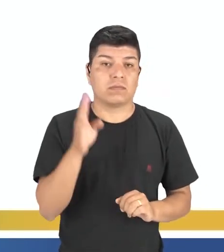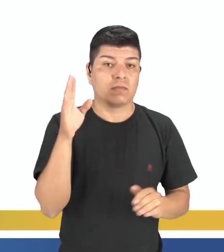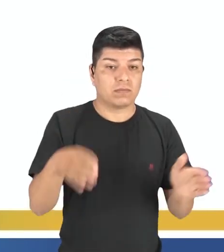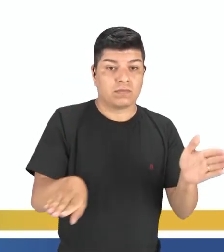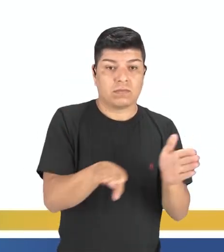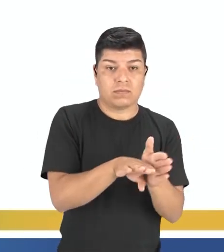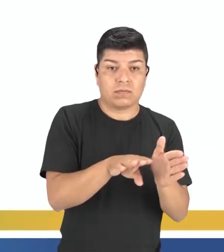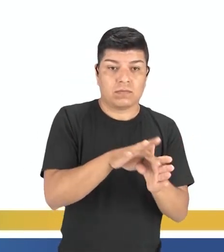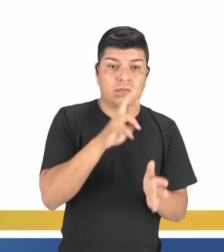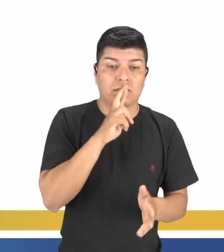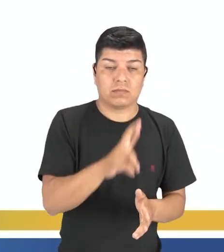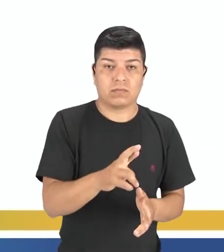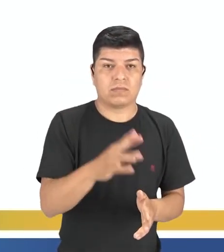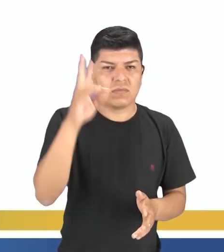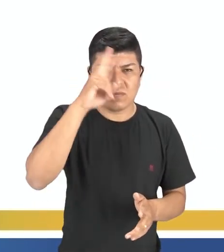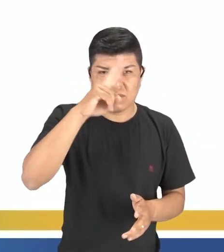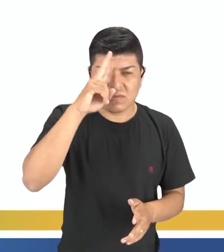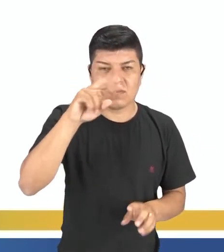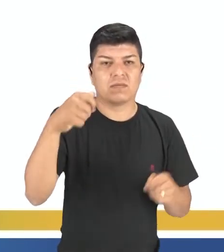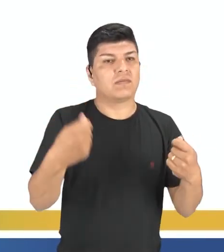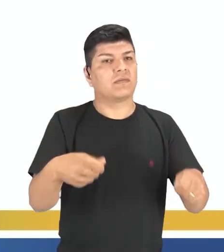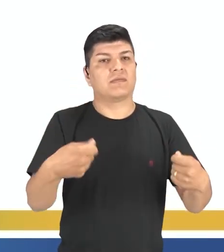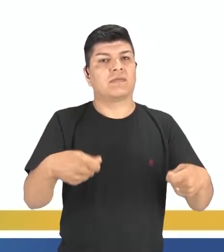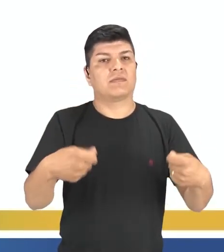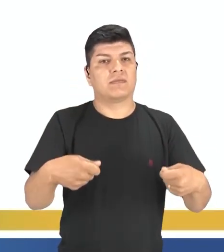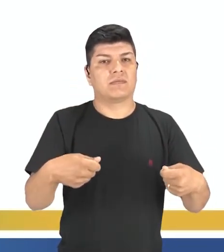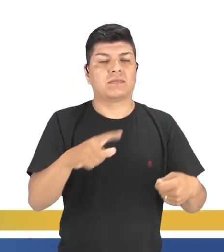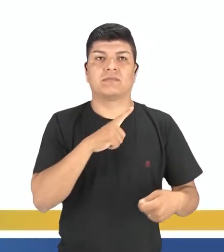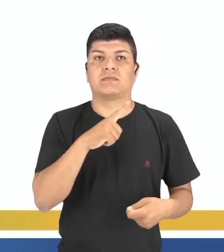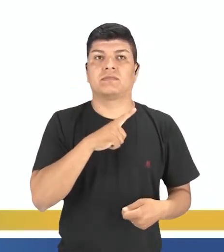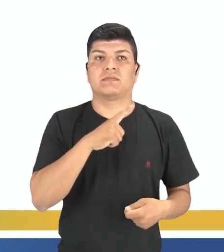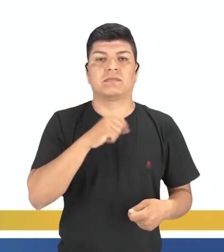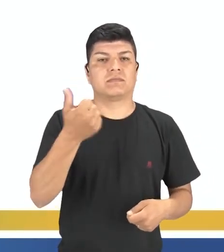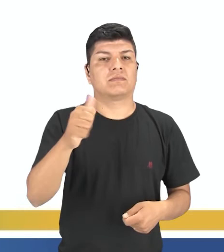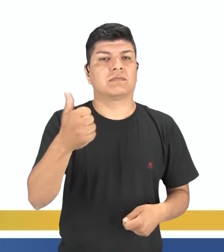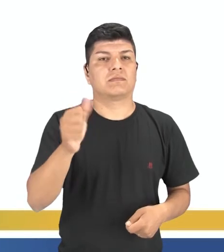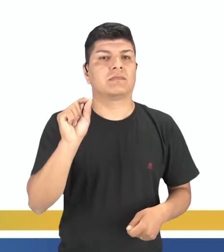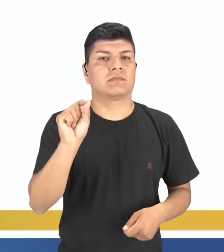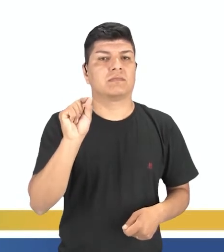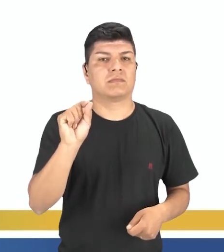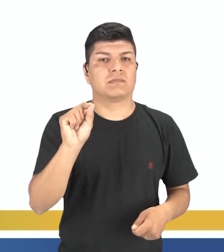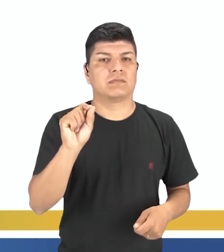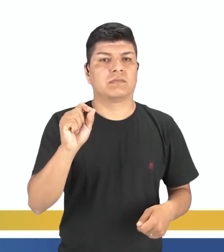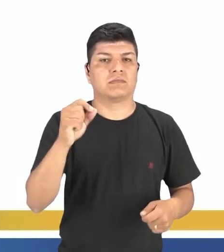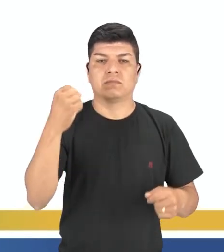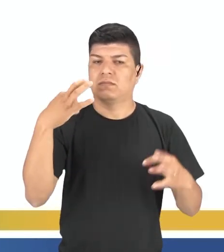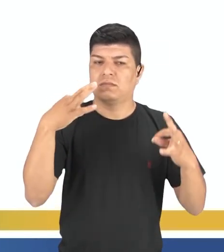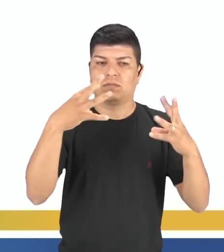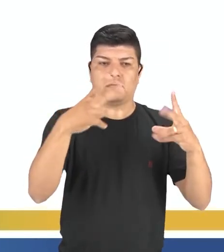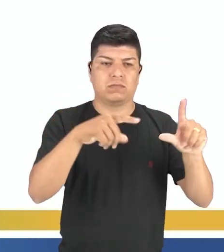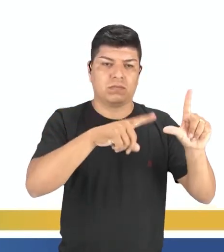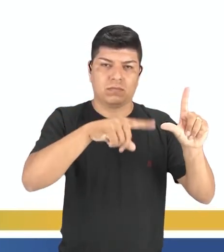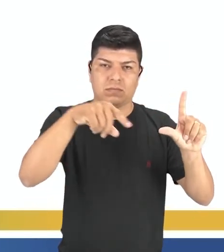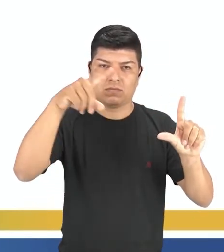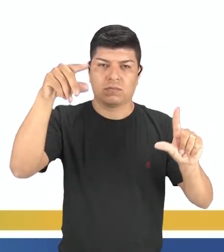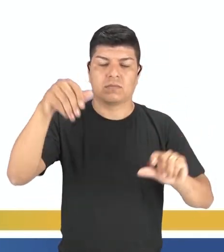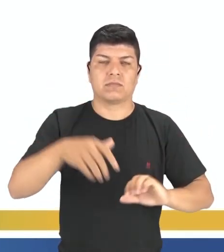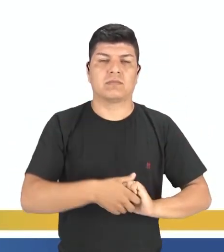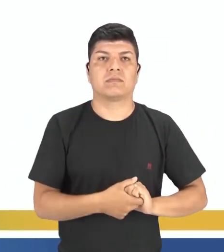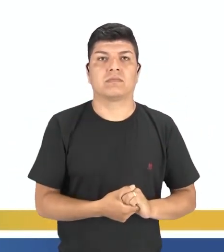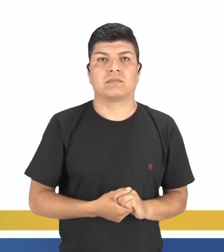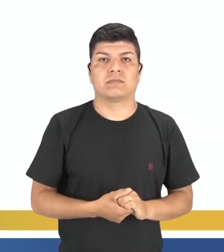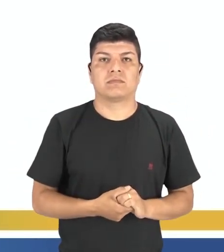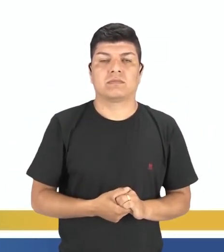ao conjunto de solução, você lembra do que é necessário? Temos que analisar o esboço do gráfico. Bem,